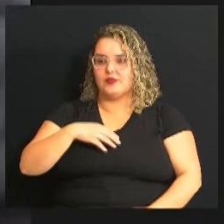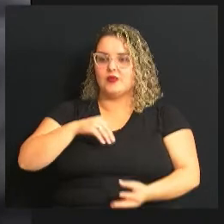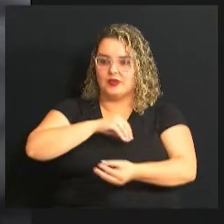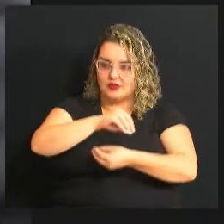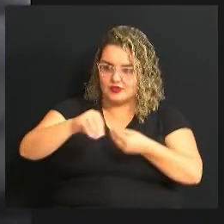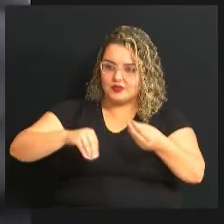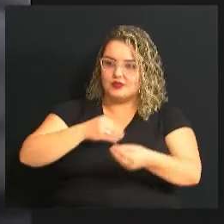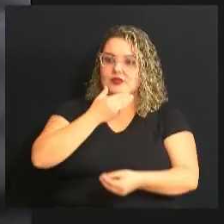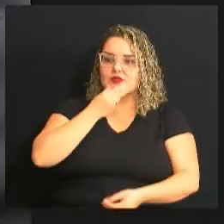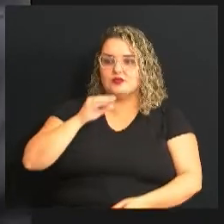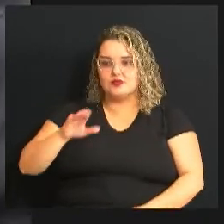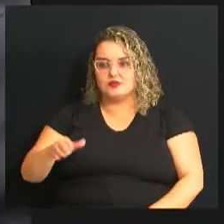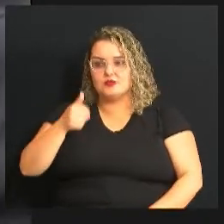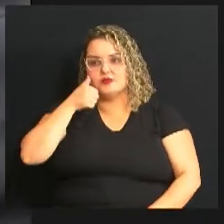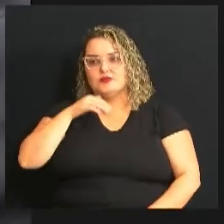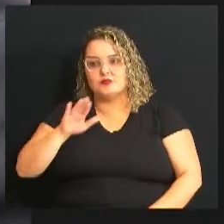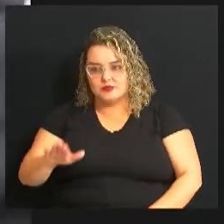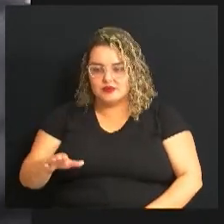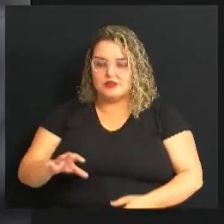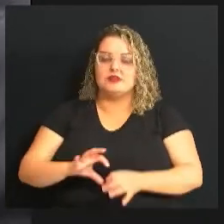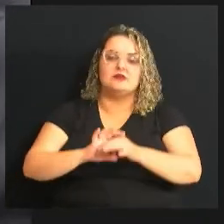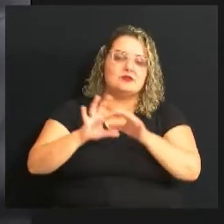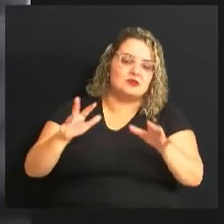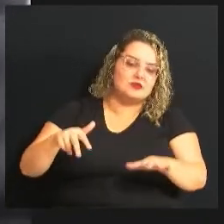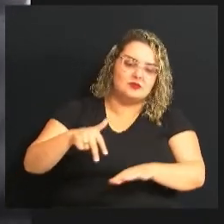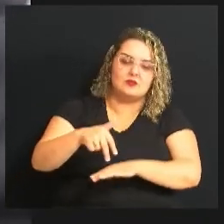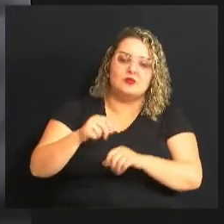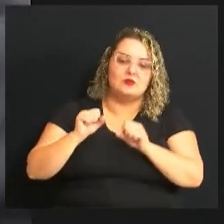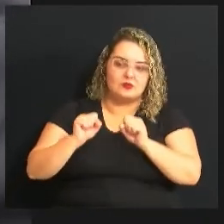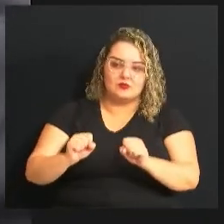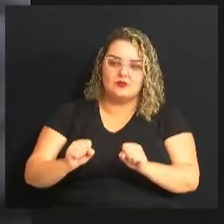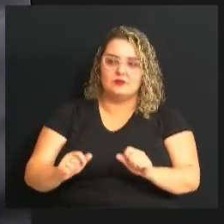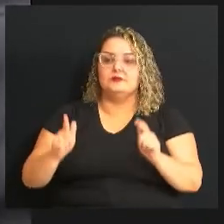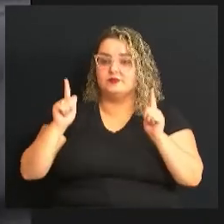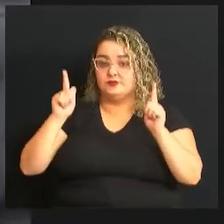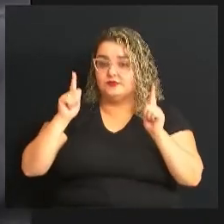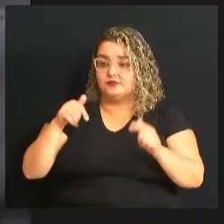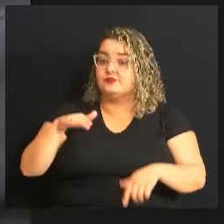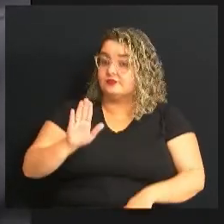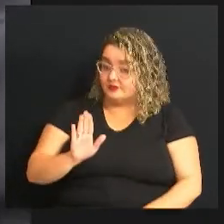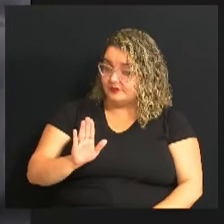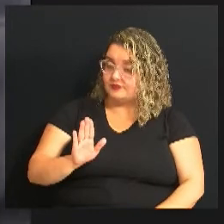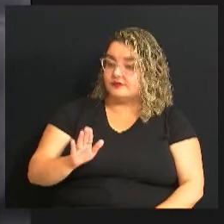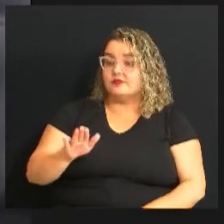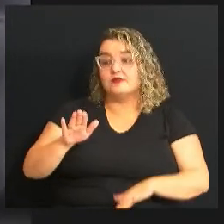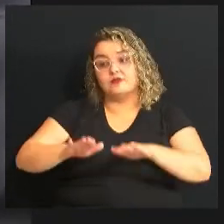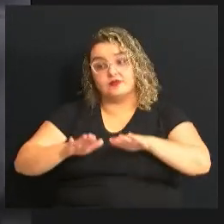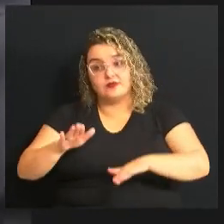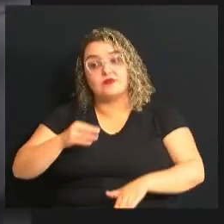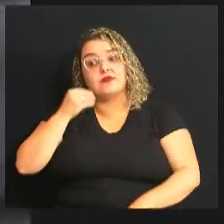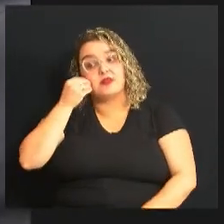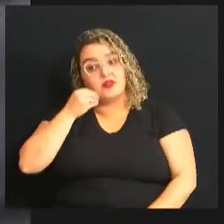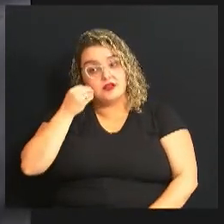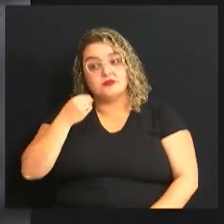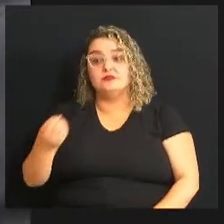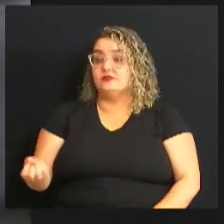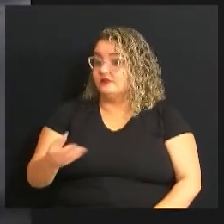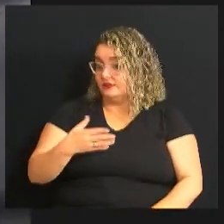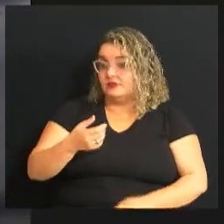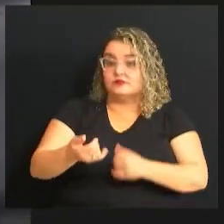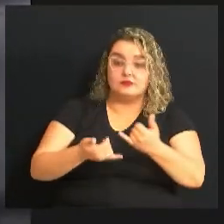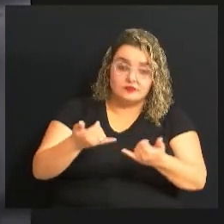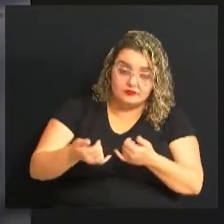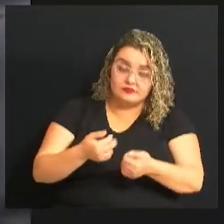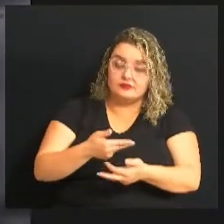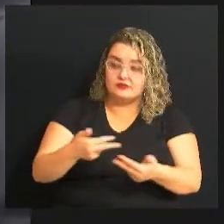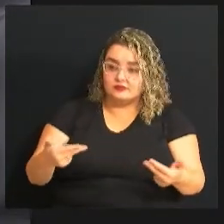meninos e meninas, dando espaço para que eles possam se divertir ainda mais e talvez experimentar novos jogos. Nós temos aí